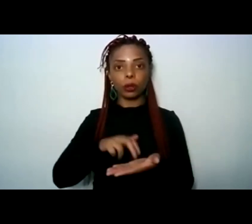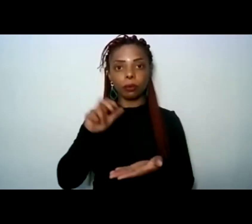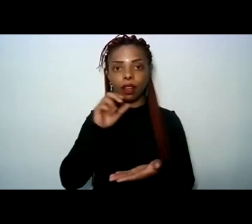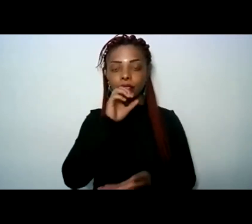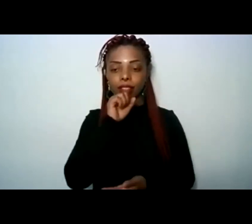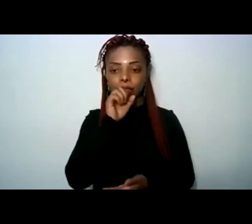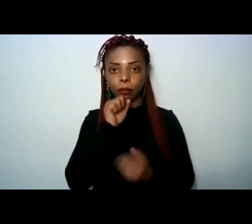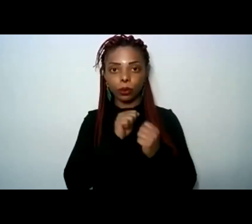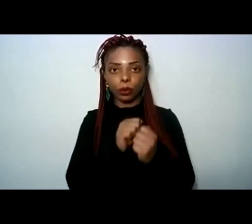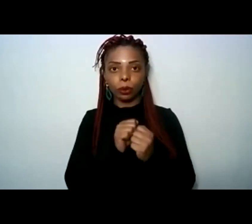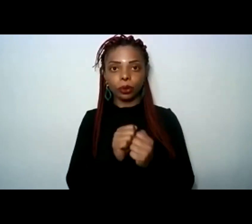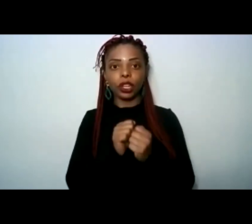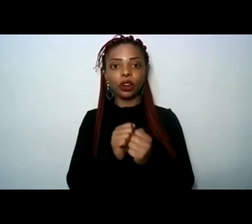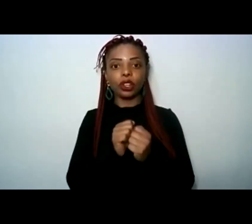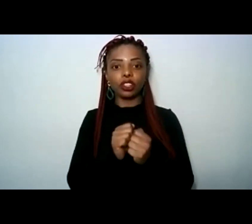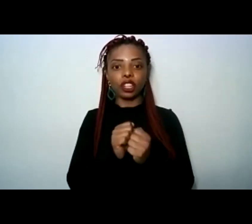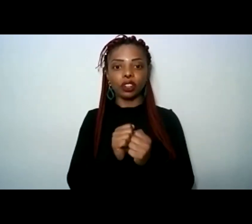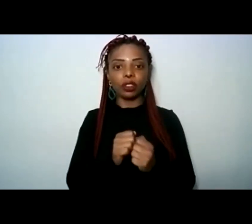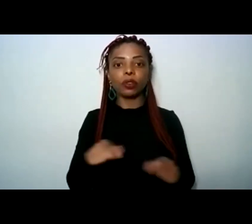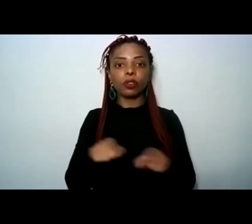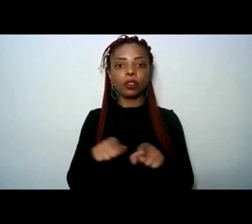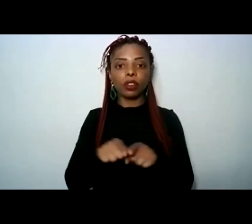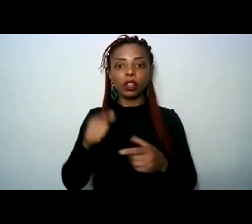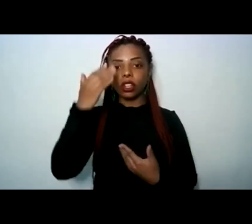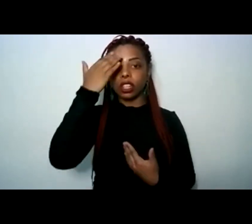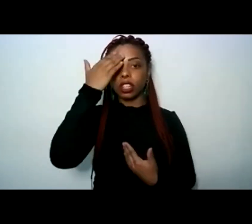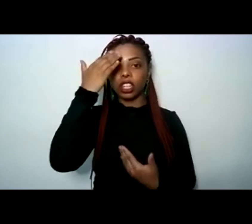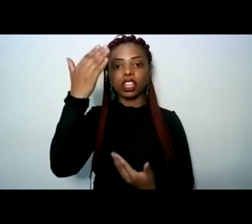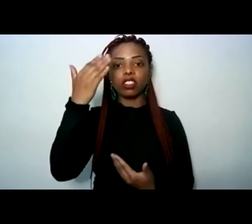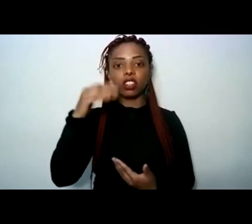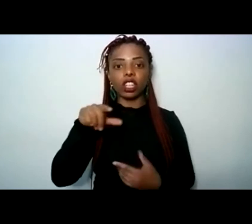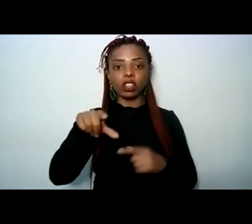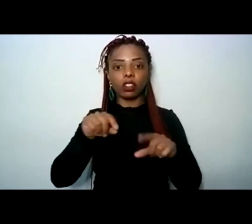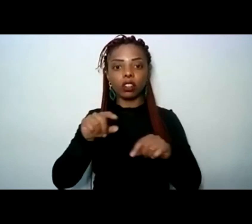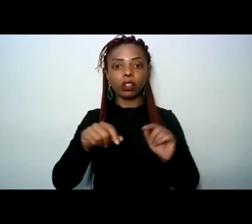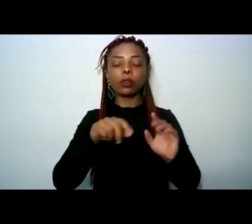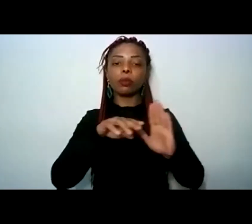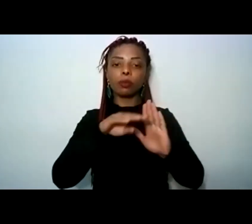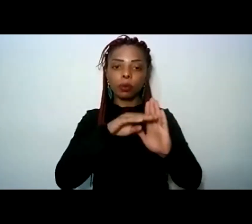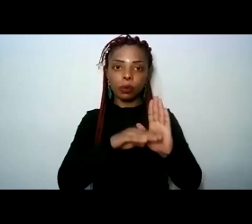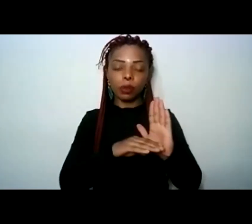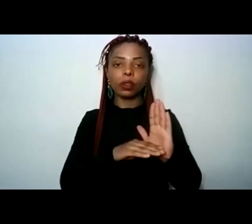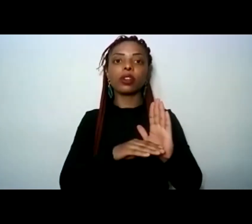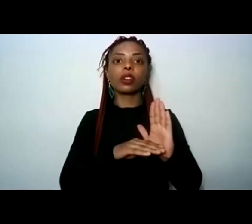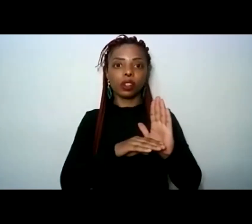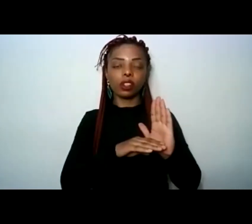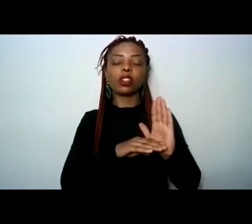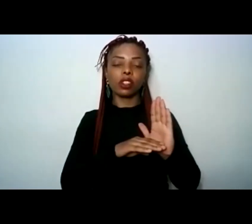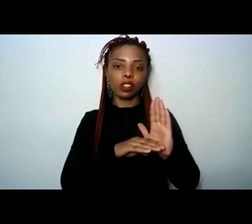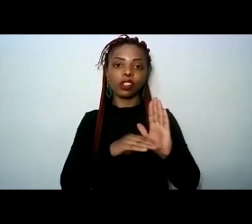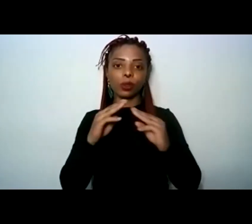E também agradecer pela escolha da programação da Casa Museu. Um agradecimento especial à